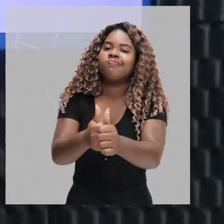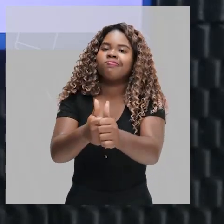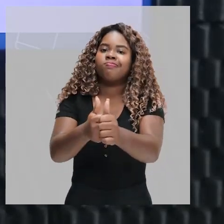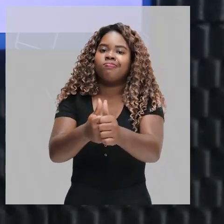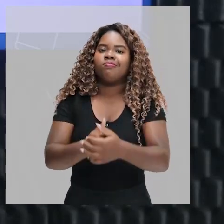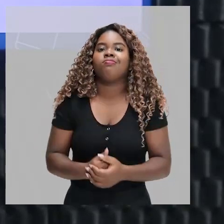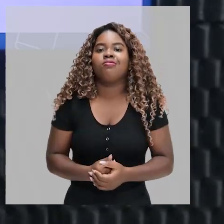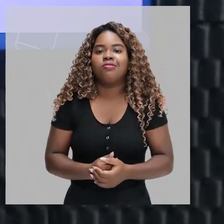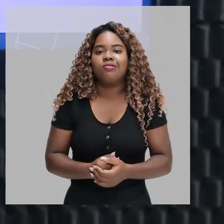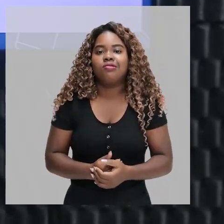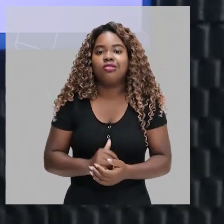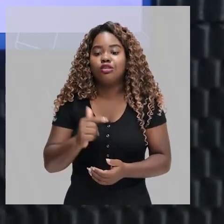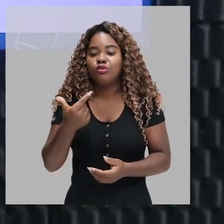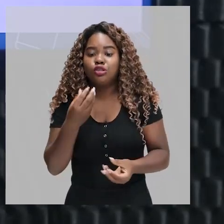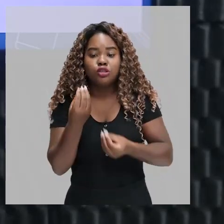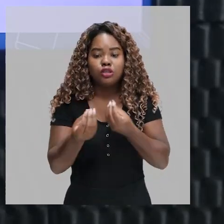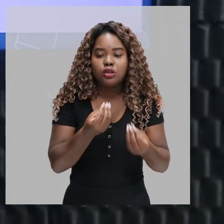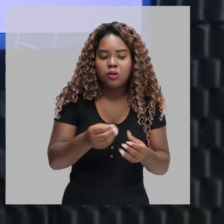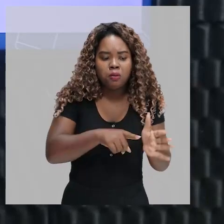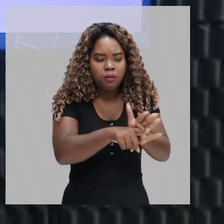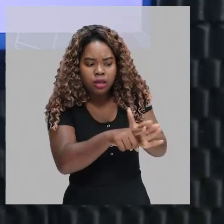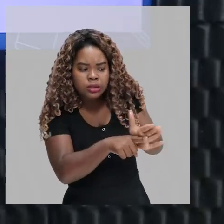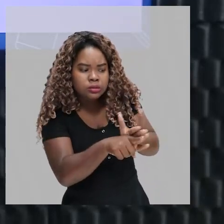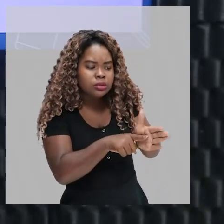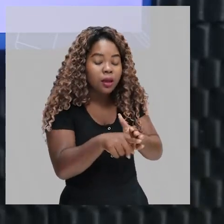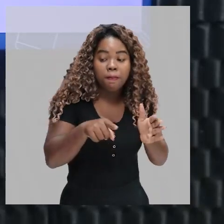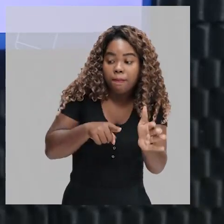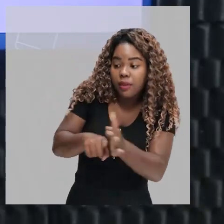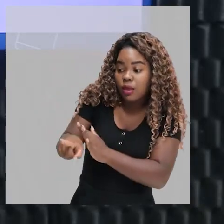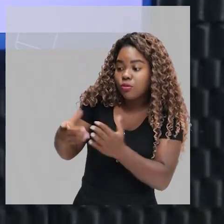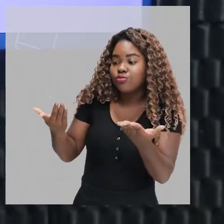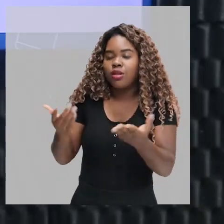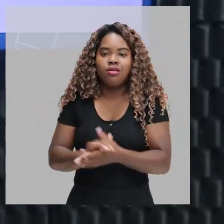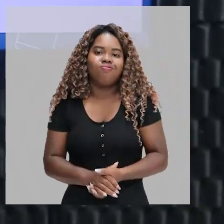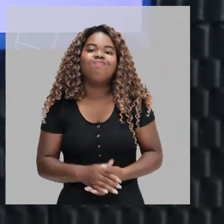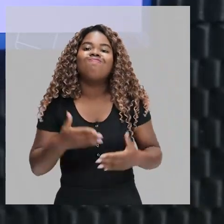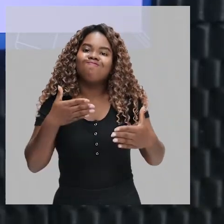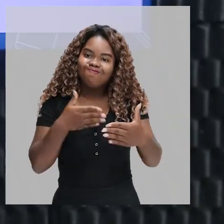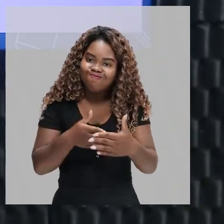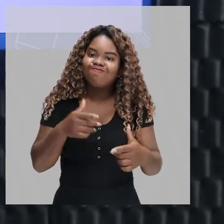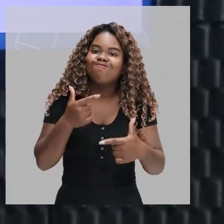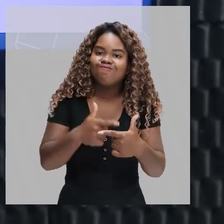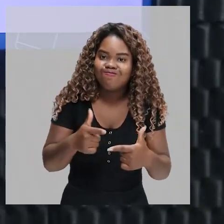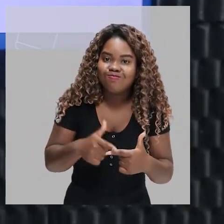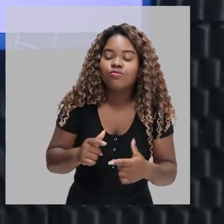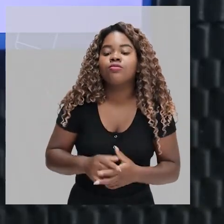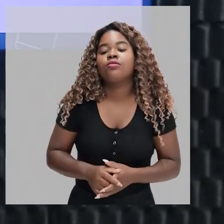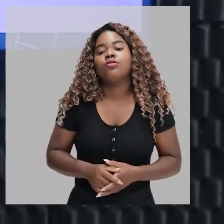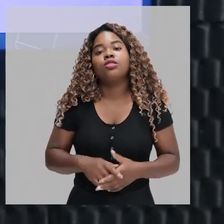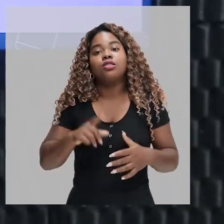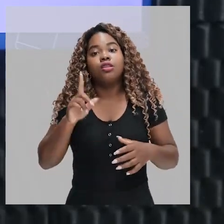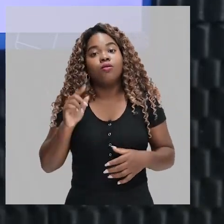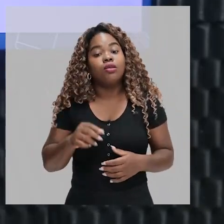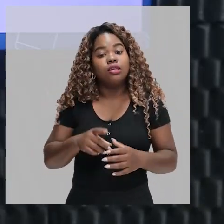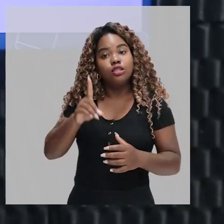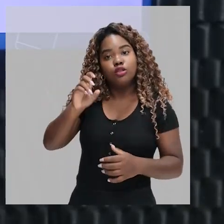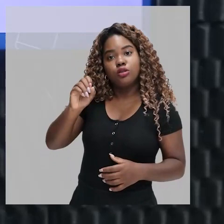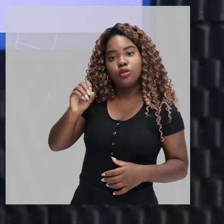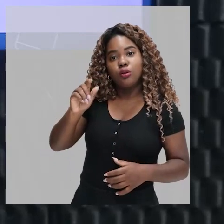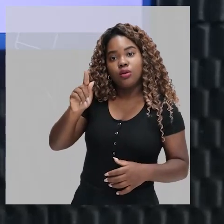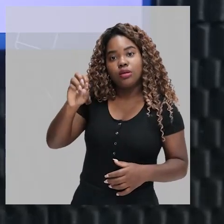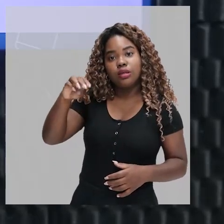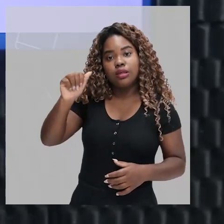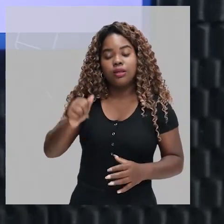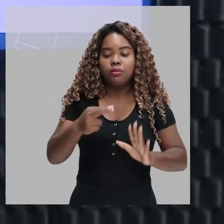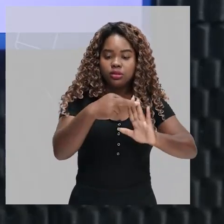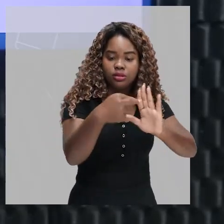investigar sem contestar isso é um grande problema tá bom esses dogmas da